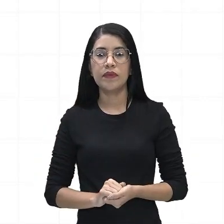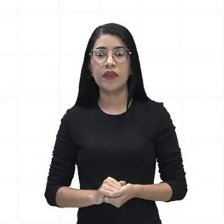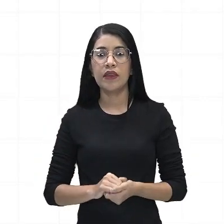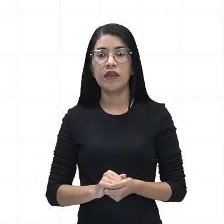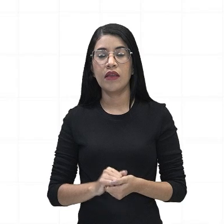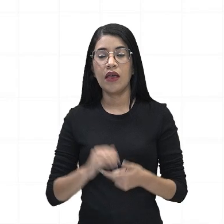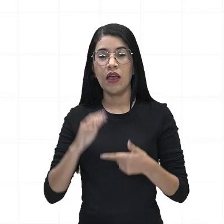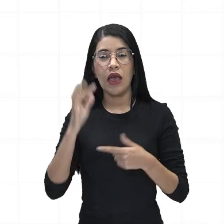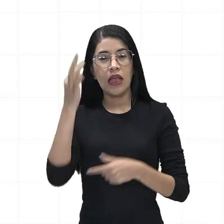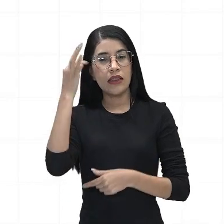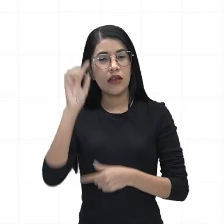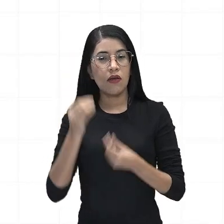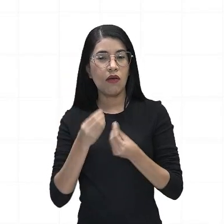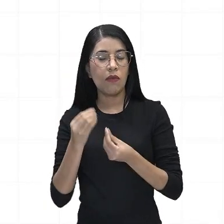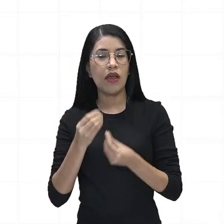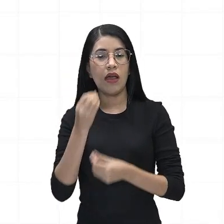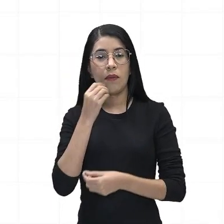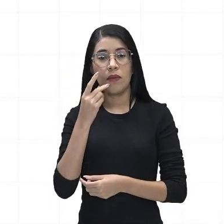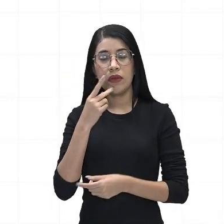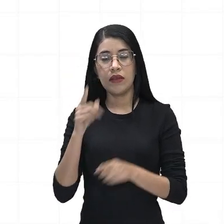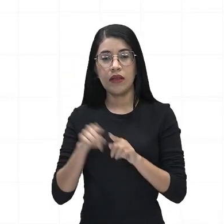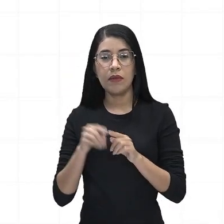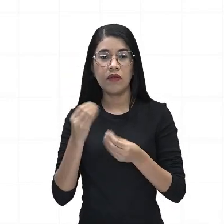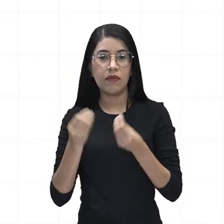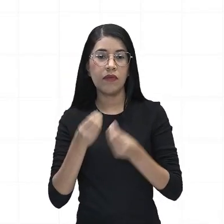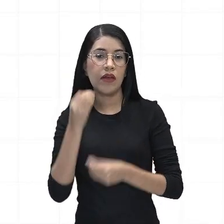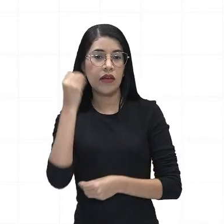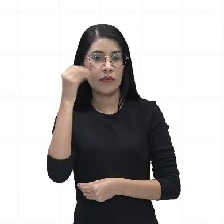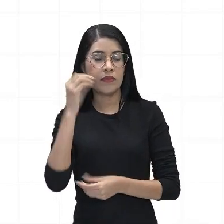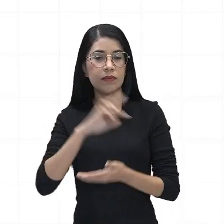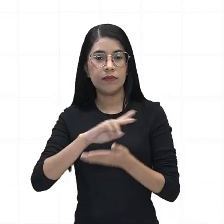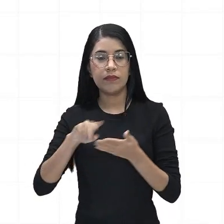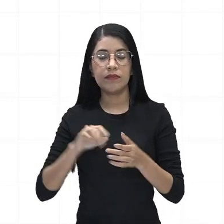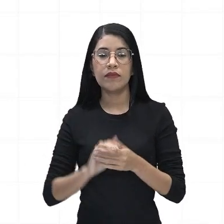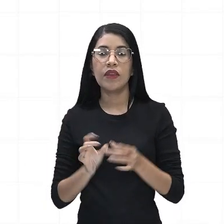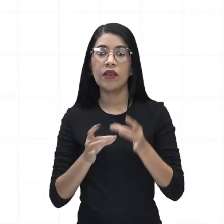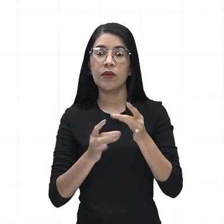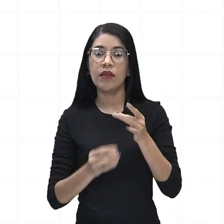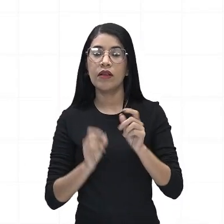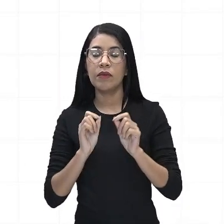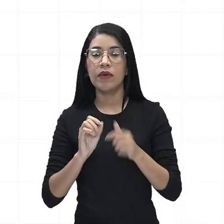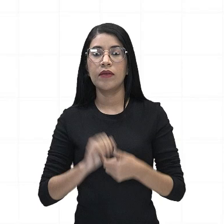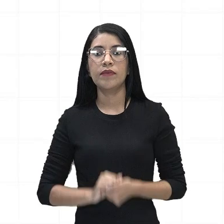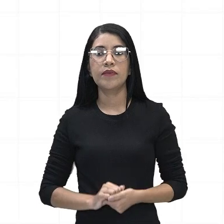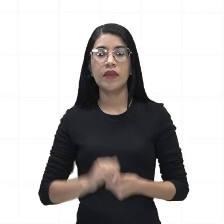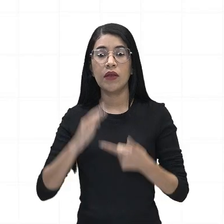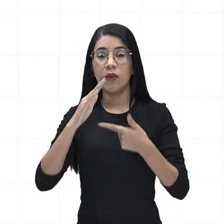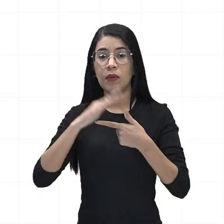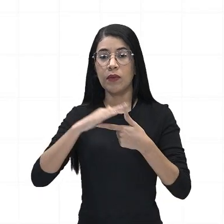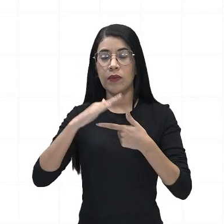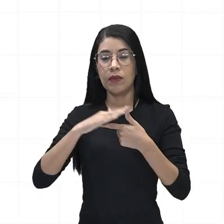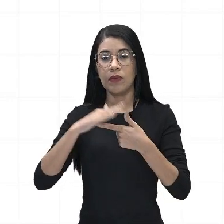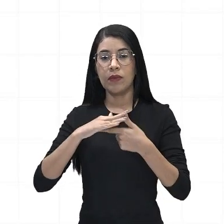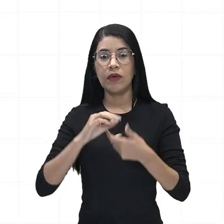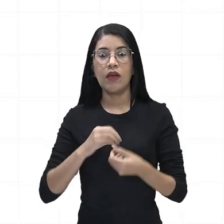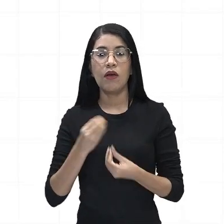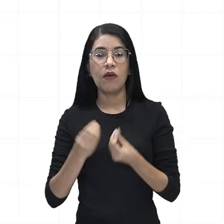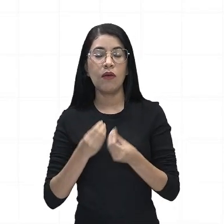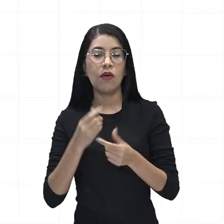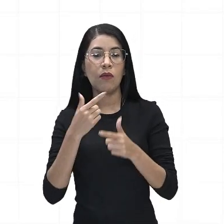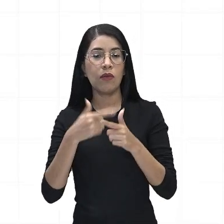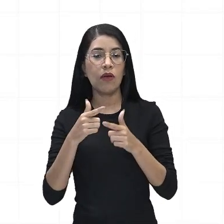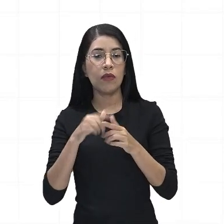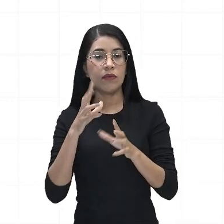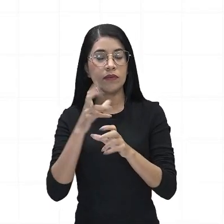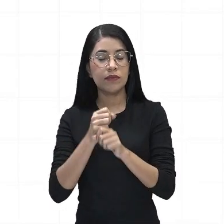teoremas de proporcionalidade e verificações experimentais. O detalhamento, teorema de Pitágoras, resolução